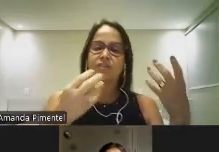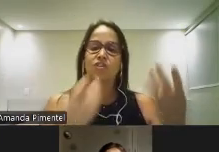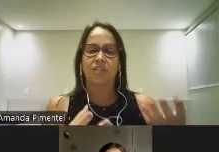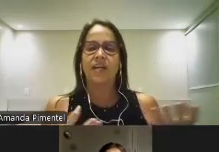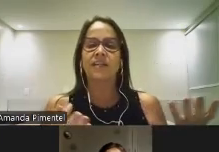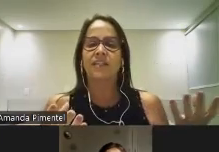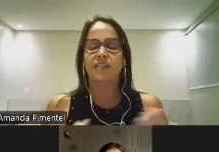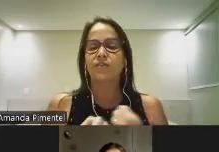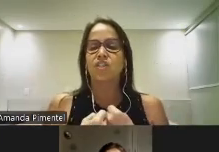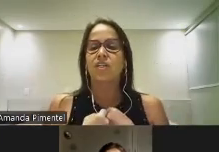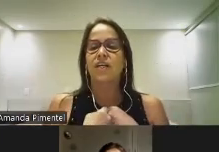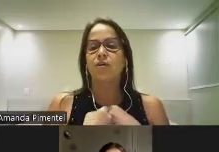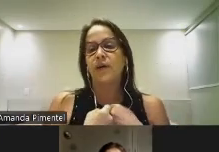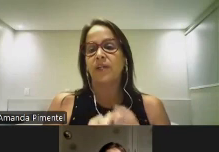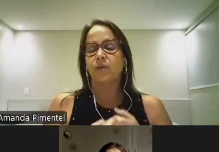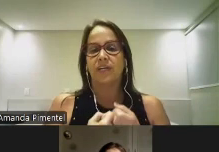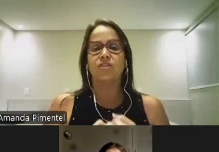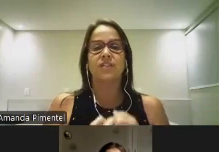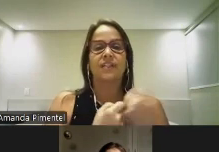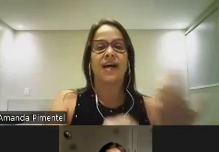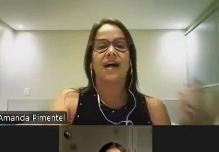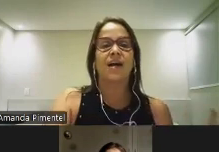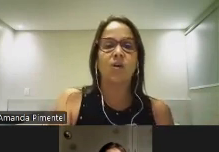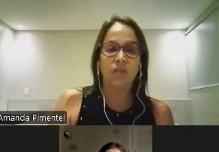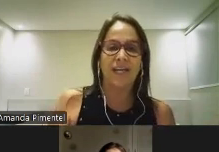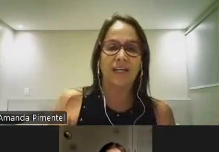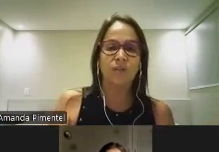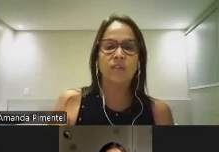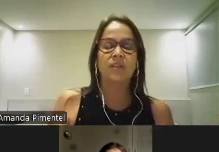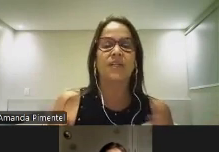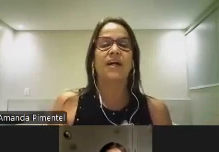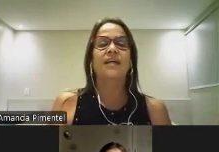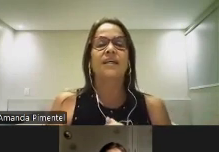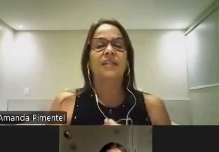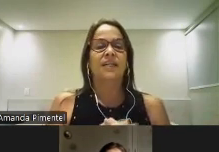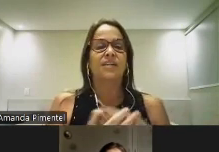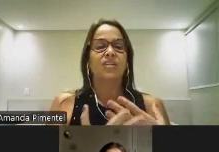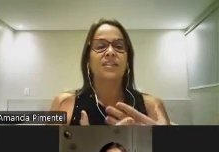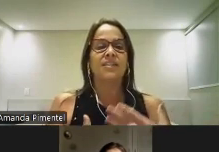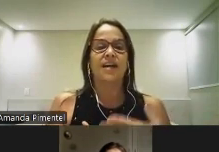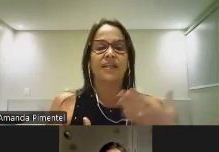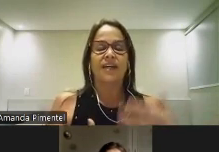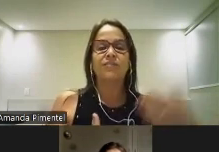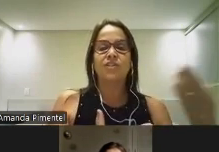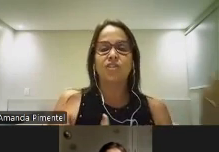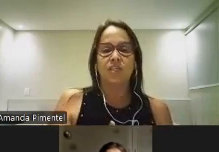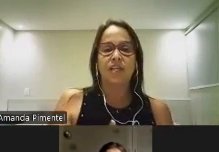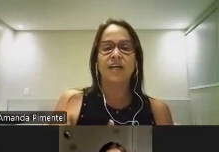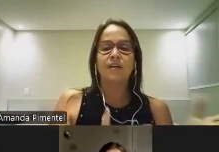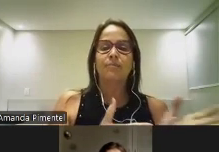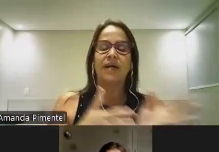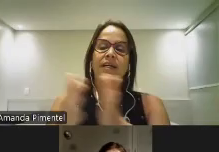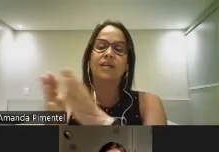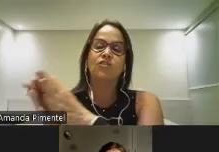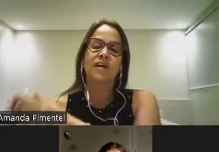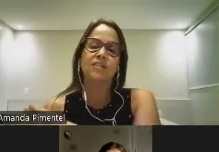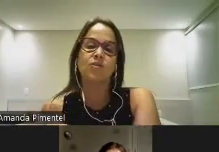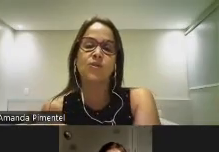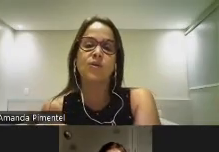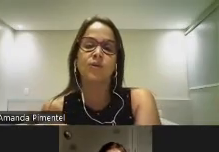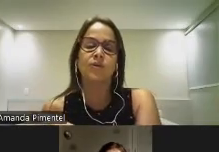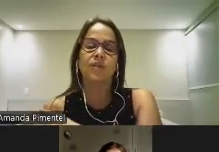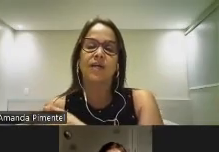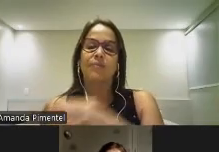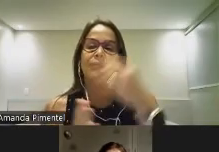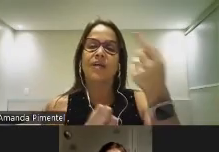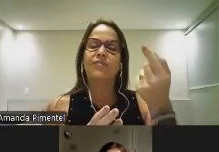sai ali da vigília, e vigília é o período que a gente está acordado, tá? E a gente sai da vigília para as fases